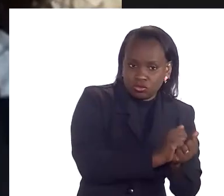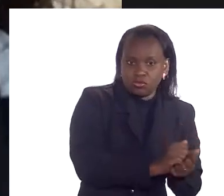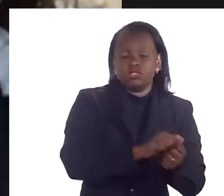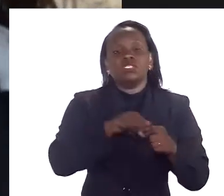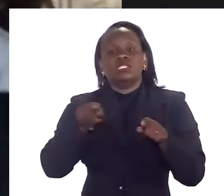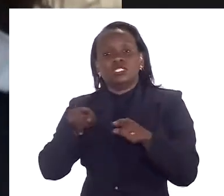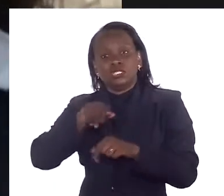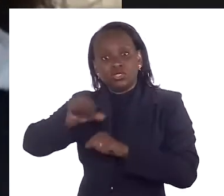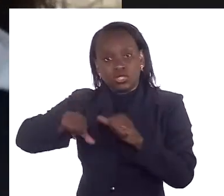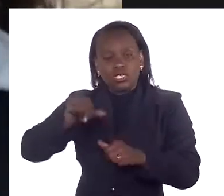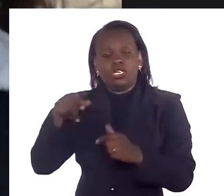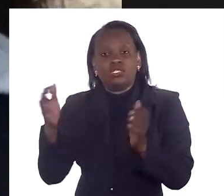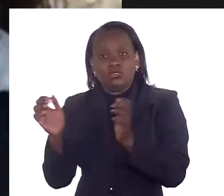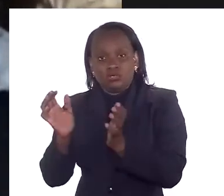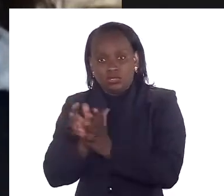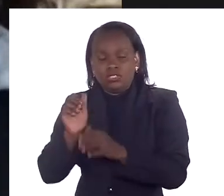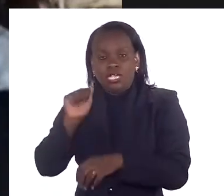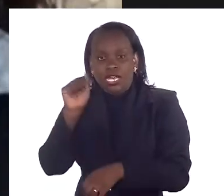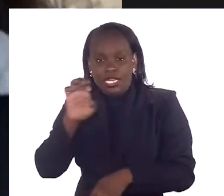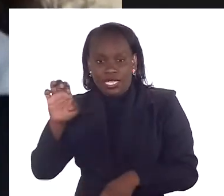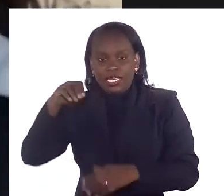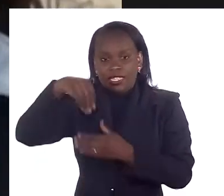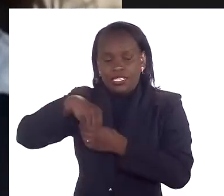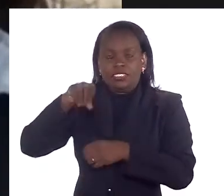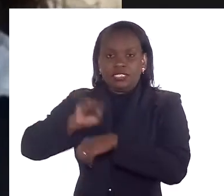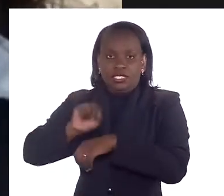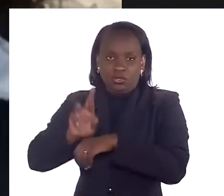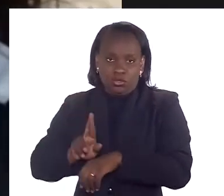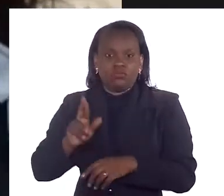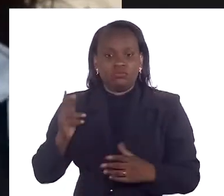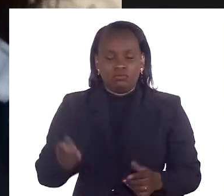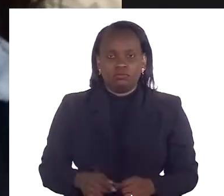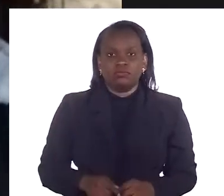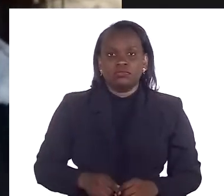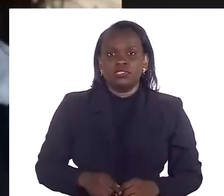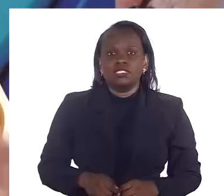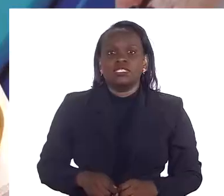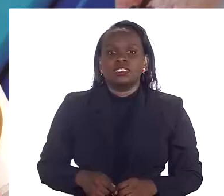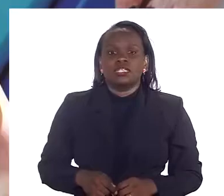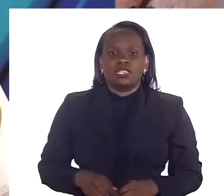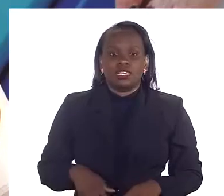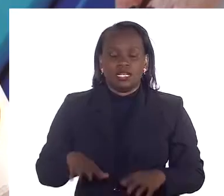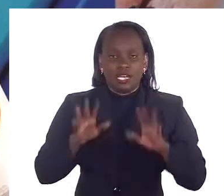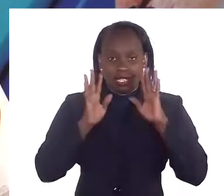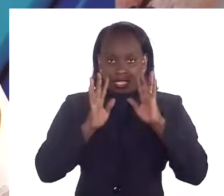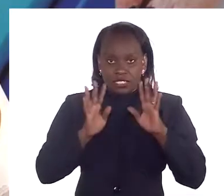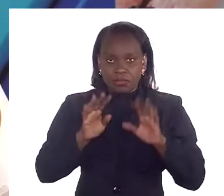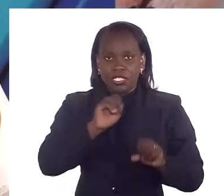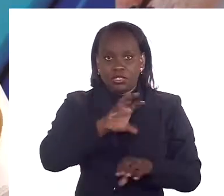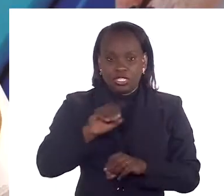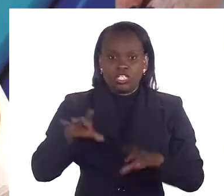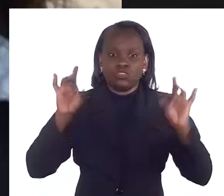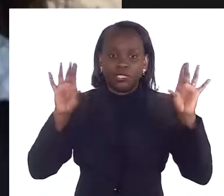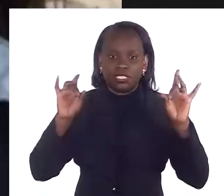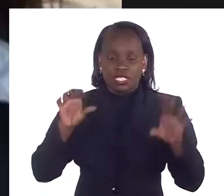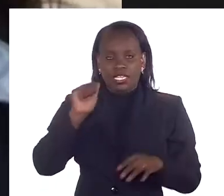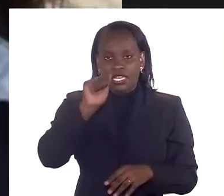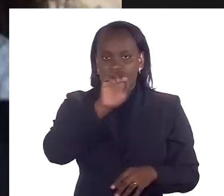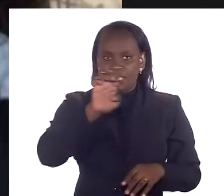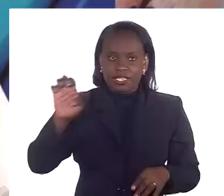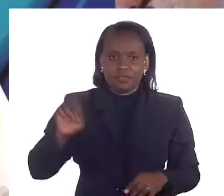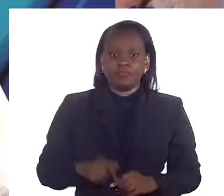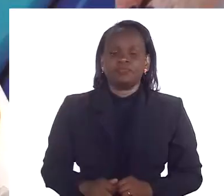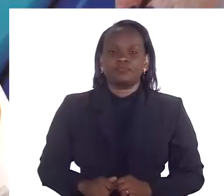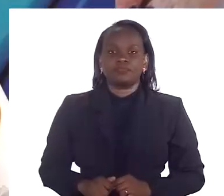alunos da sala, e no contraturno ele frequentar o AEE dentro da sala de recursos, é assim Que é mesmo. atendimento Educacional educacional